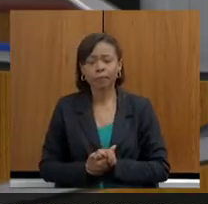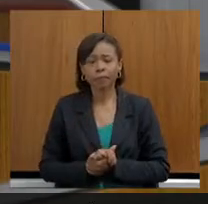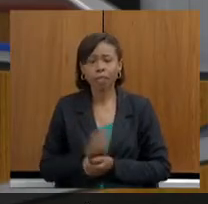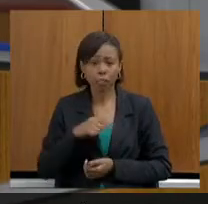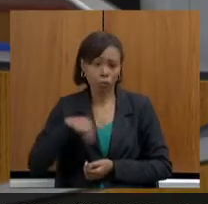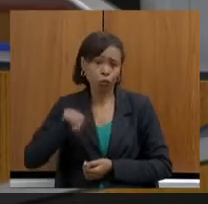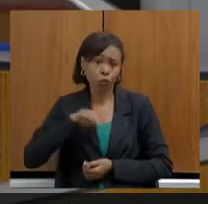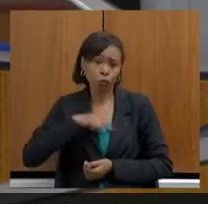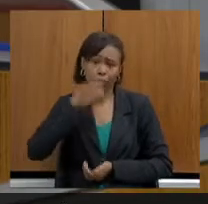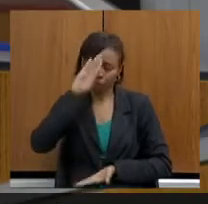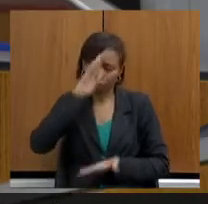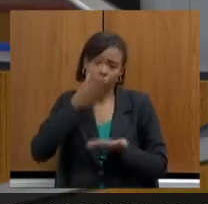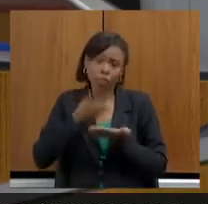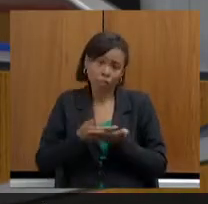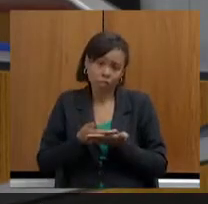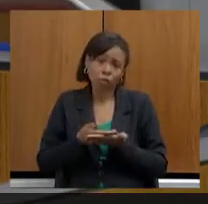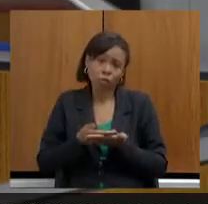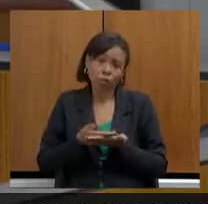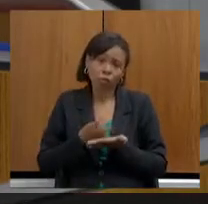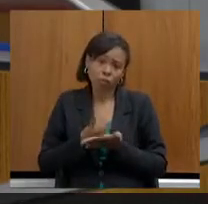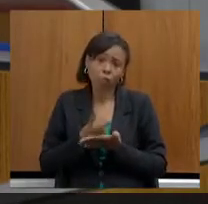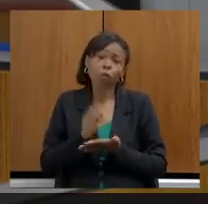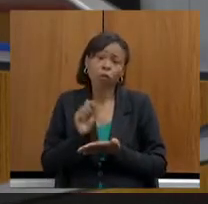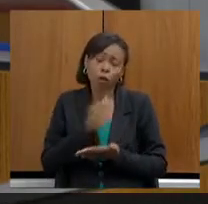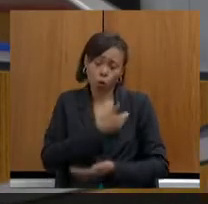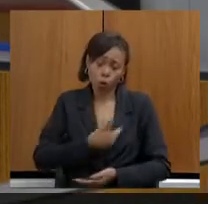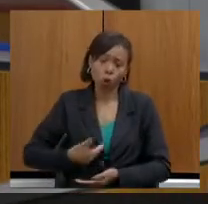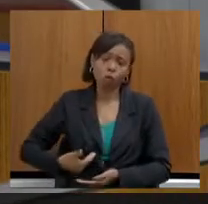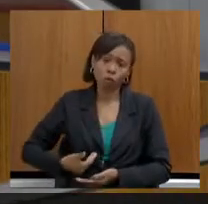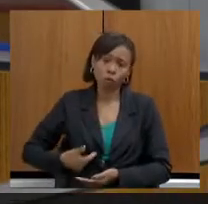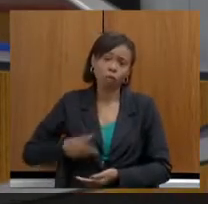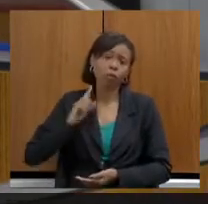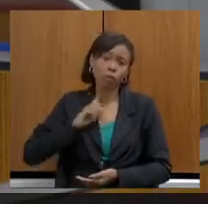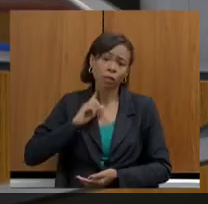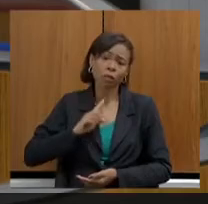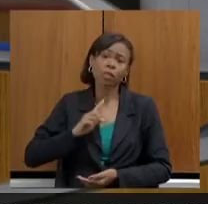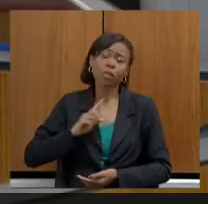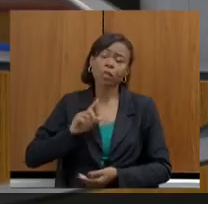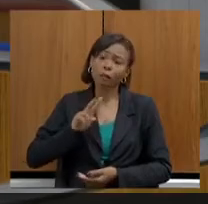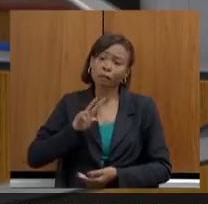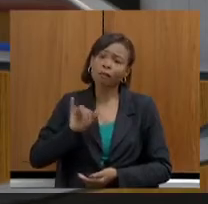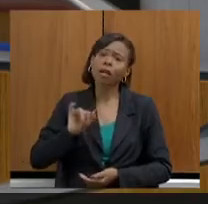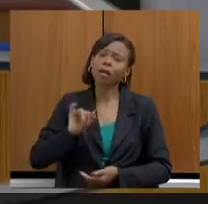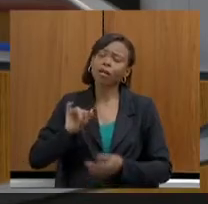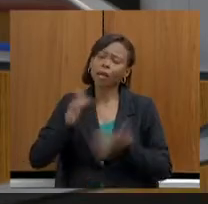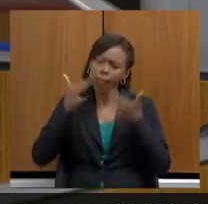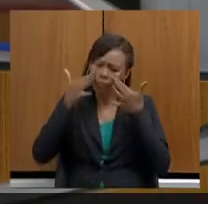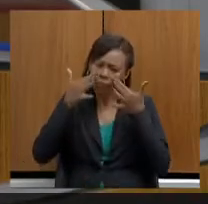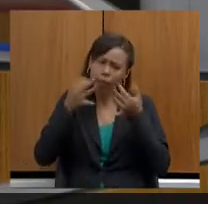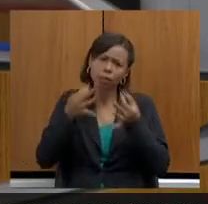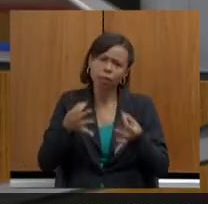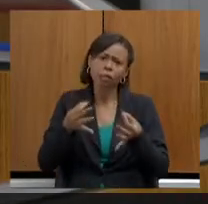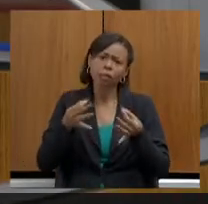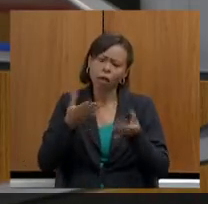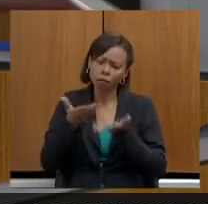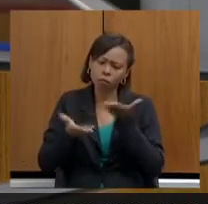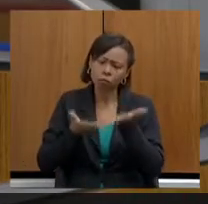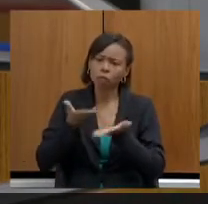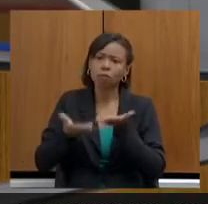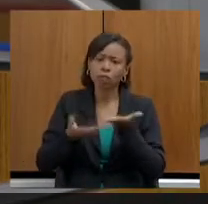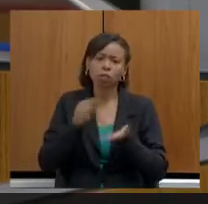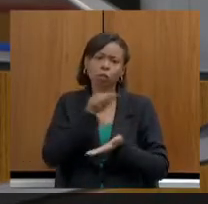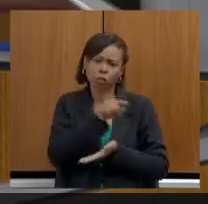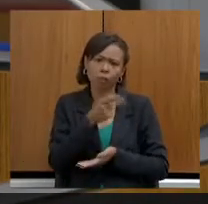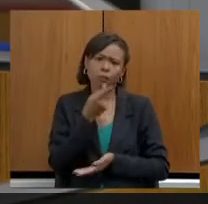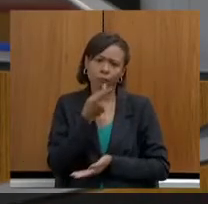acreditando né acreditando que o governo do estado dará assim essa tensão conforme vossa excelência' colocou aqui